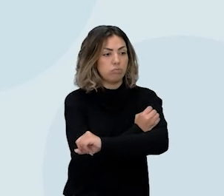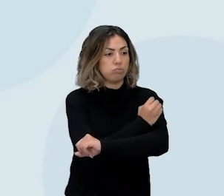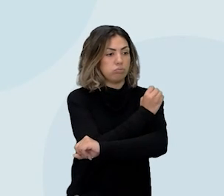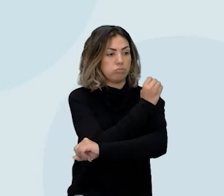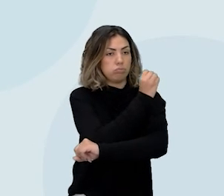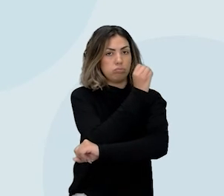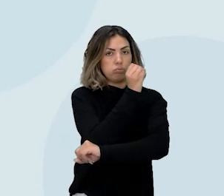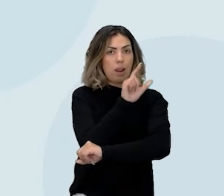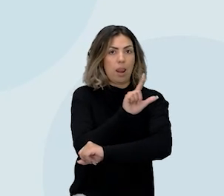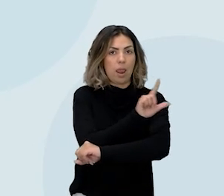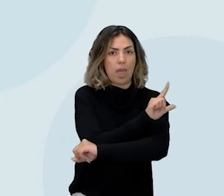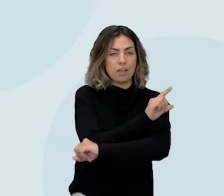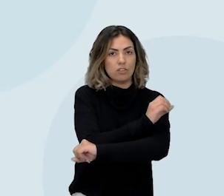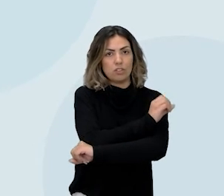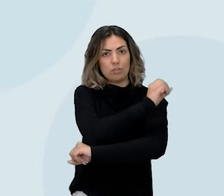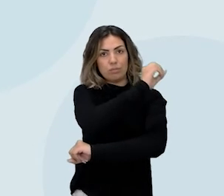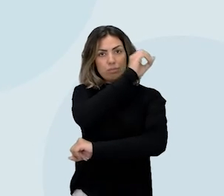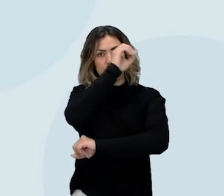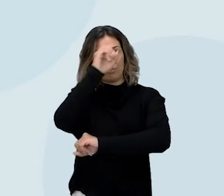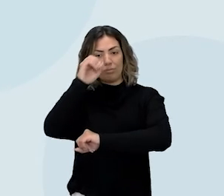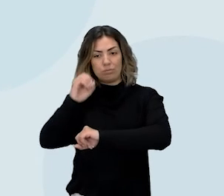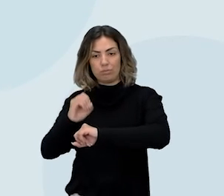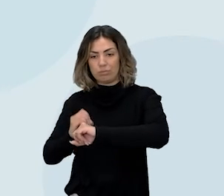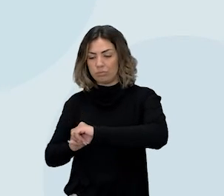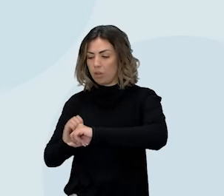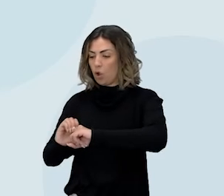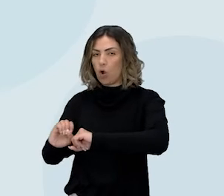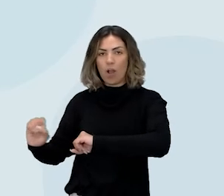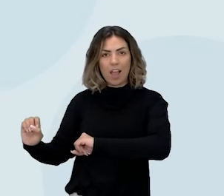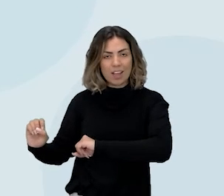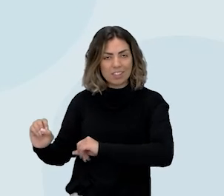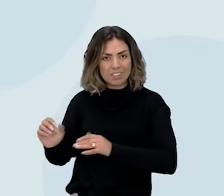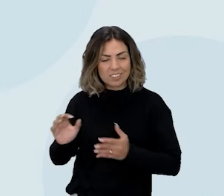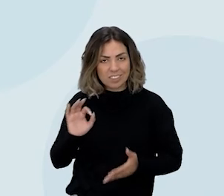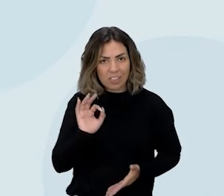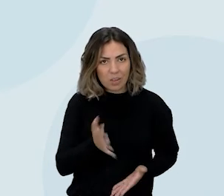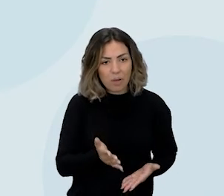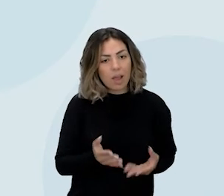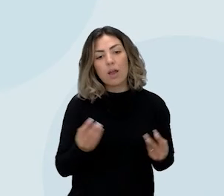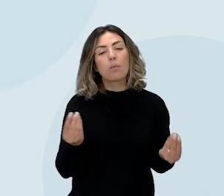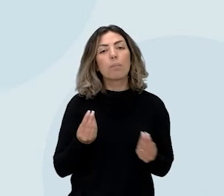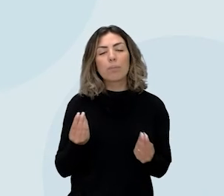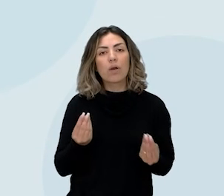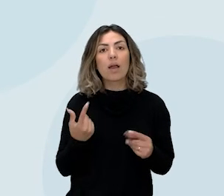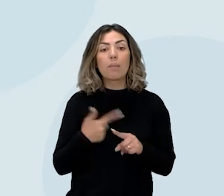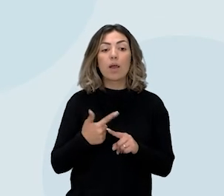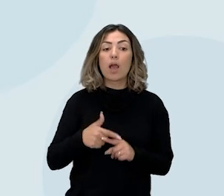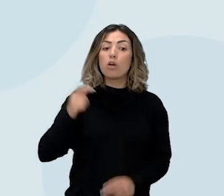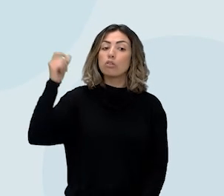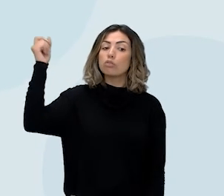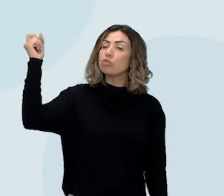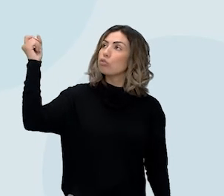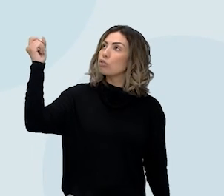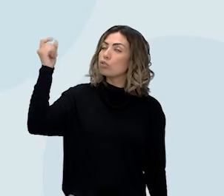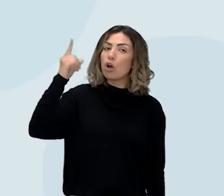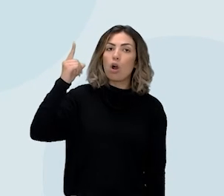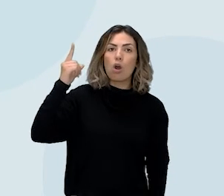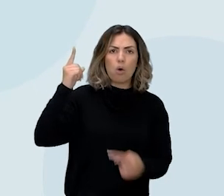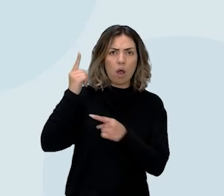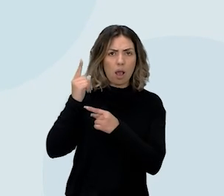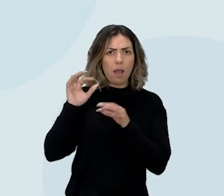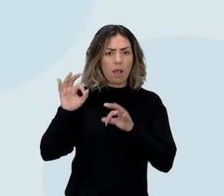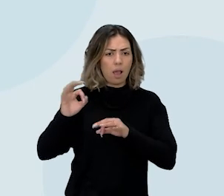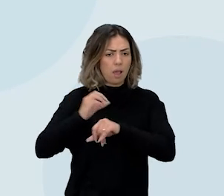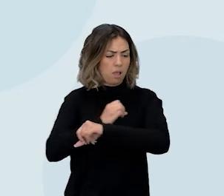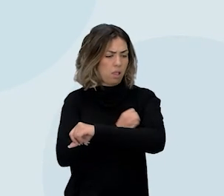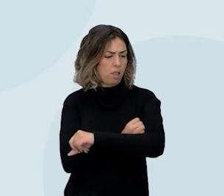que é o dia do equinócio, onde começa a primavera e o verão. Porque, na verdade, o Sol, ó, aqui, ó, o Sol ele não nasce exatamente